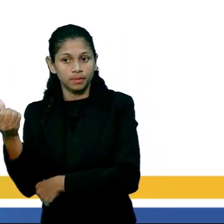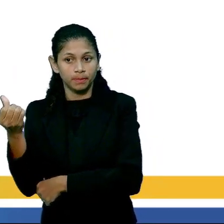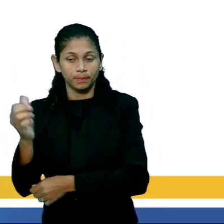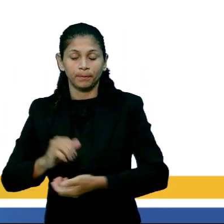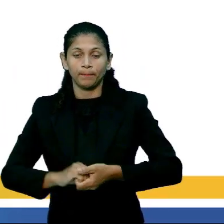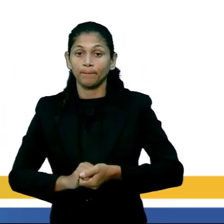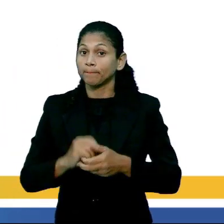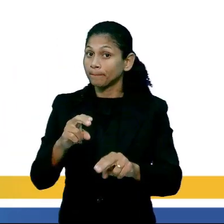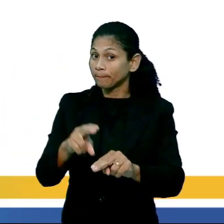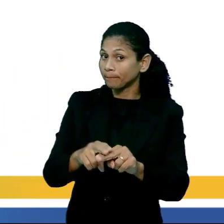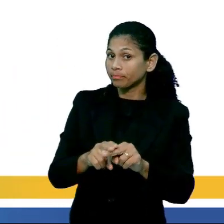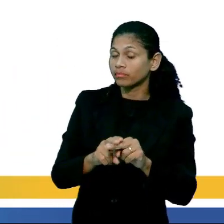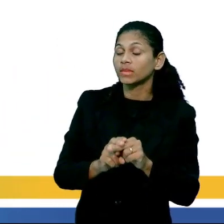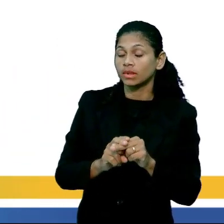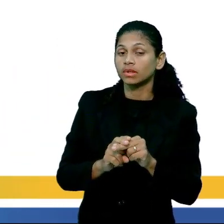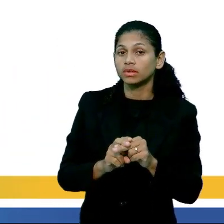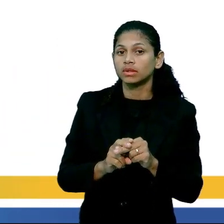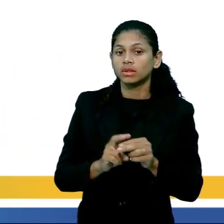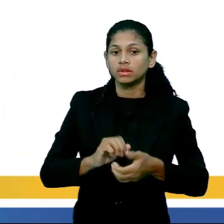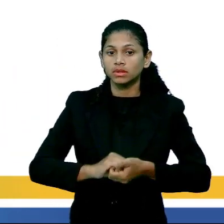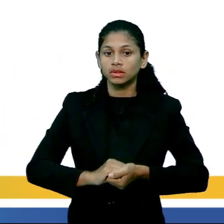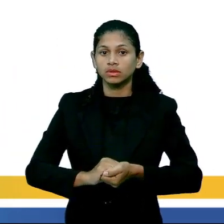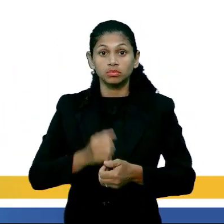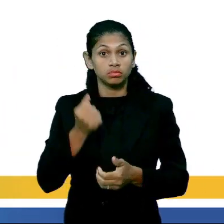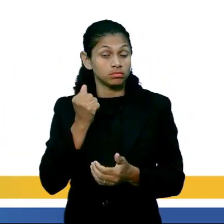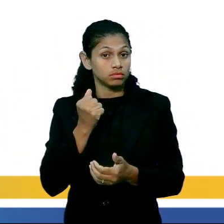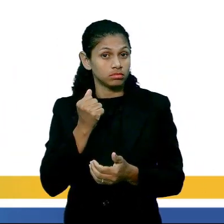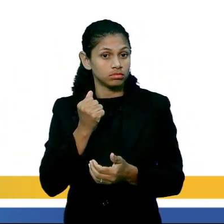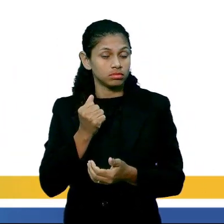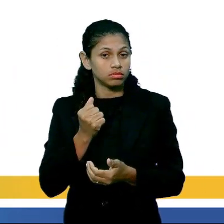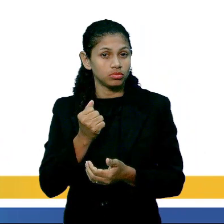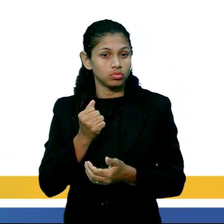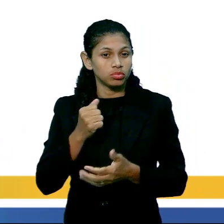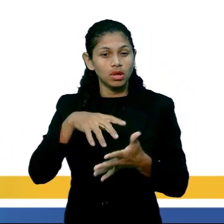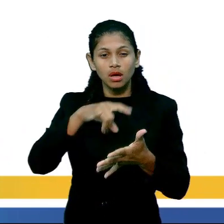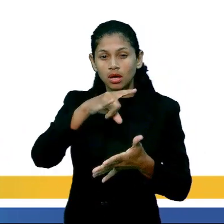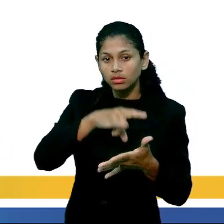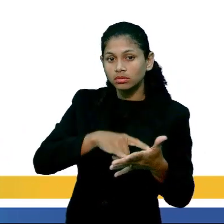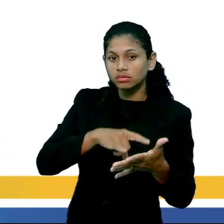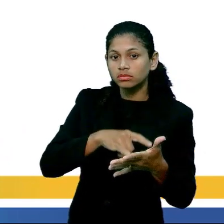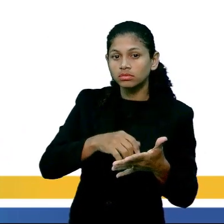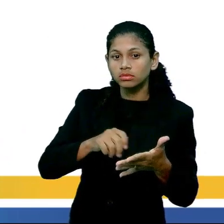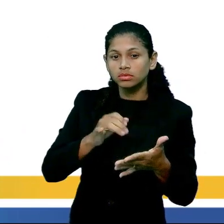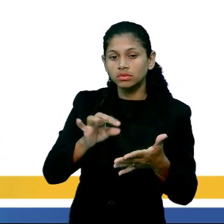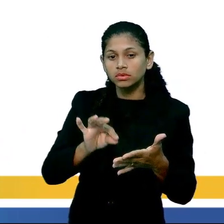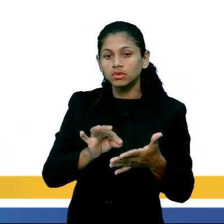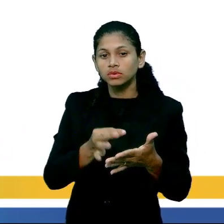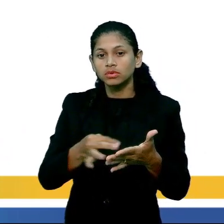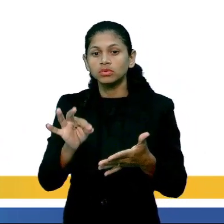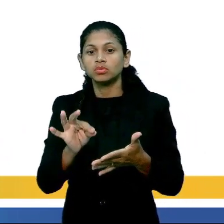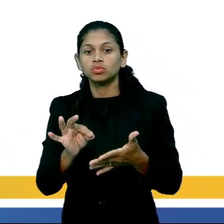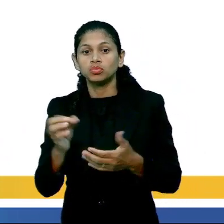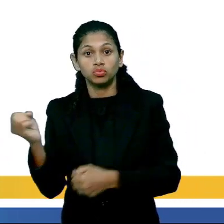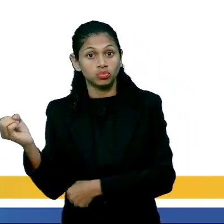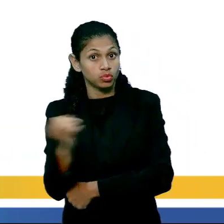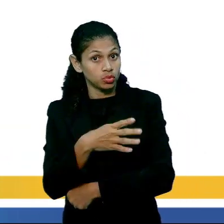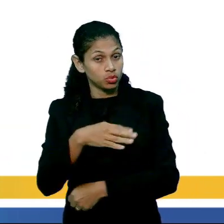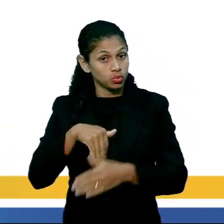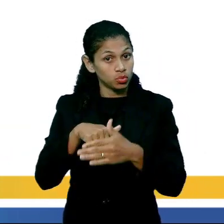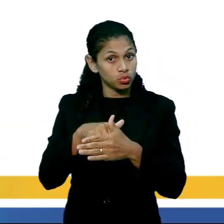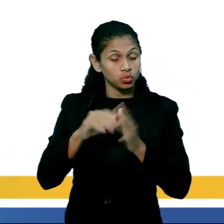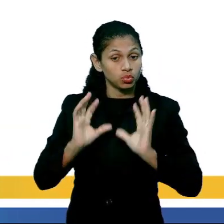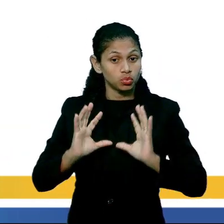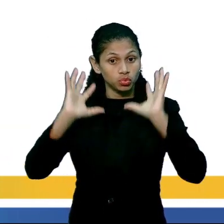técnico contratou um novo jogador de dois metros e 2 cm ou seja